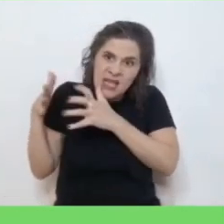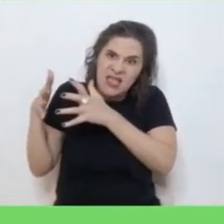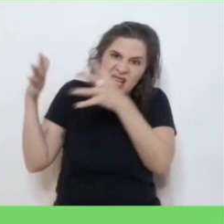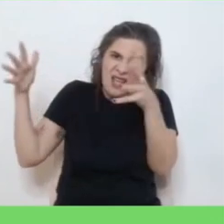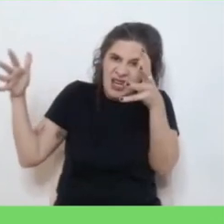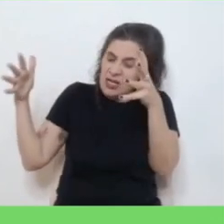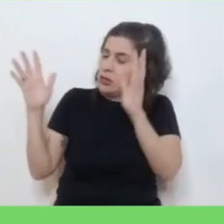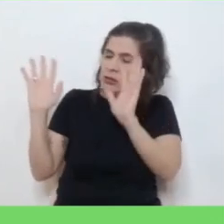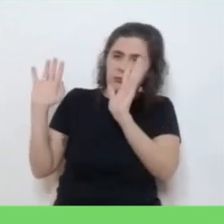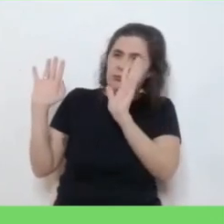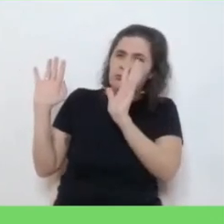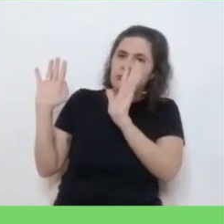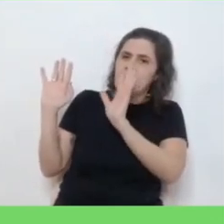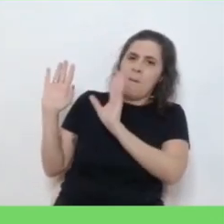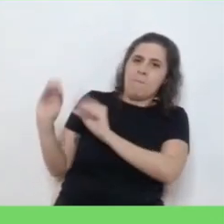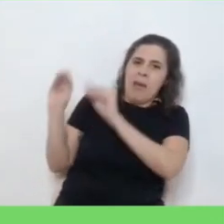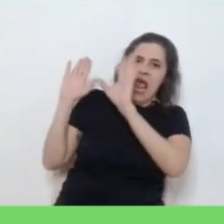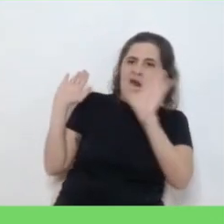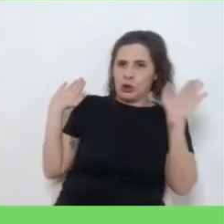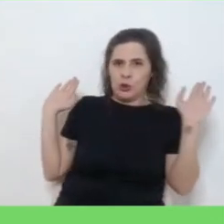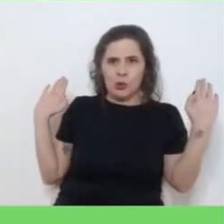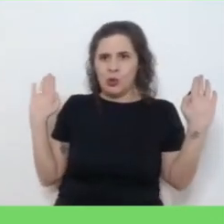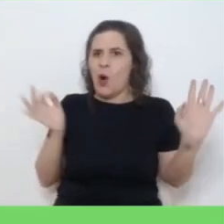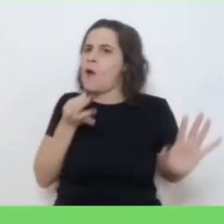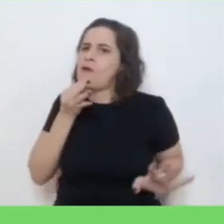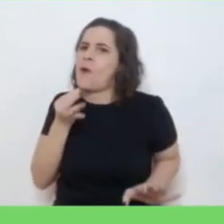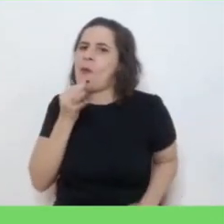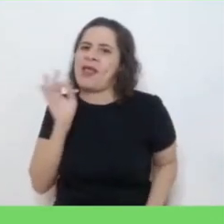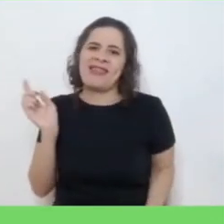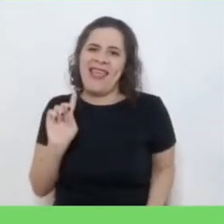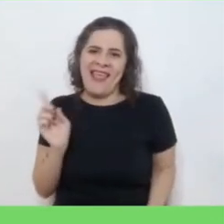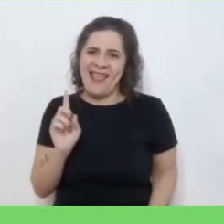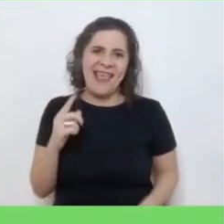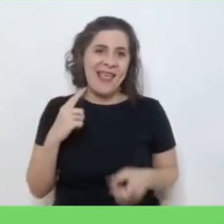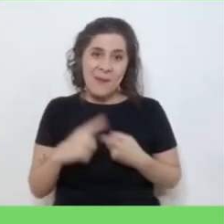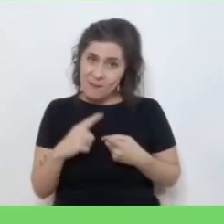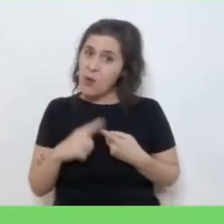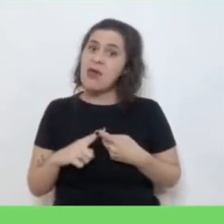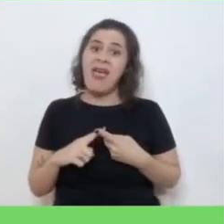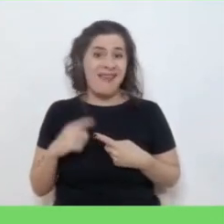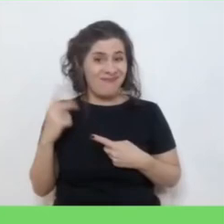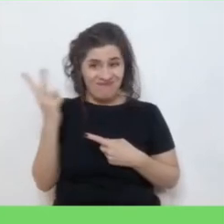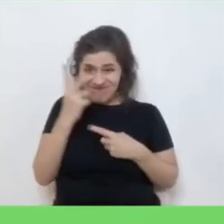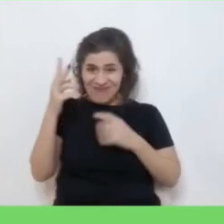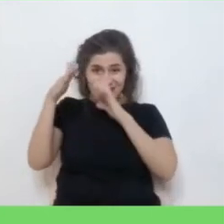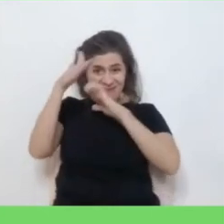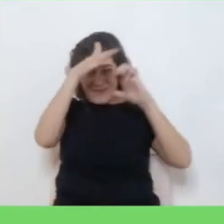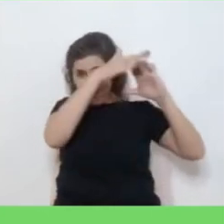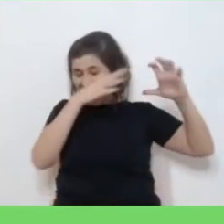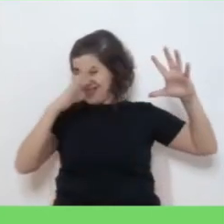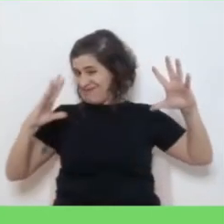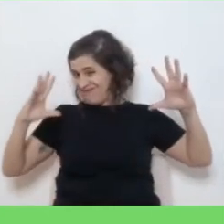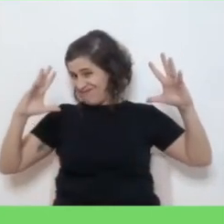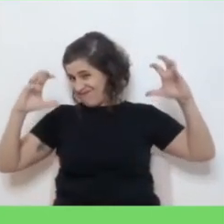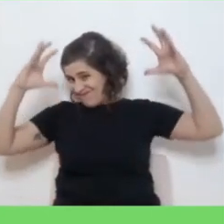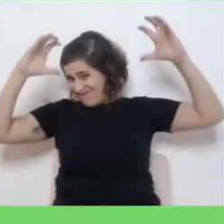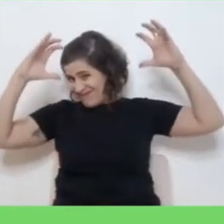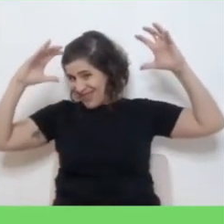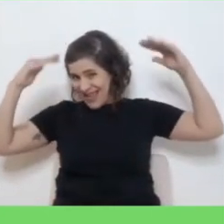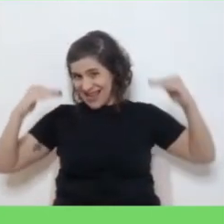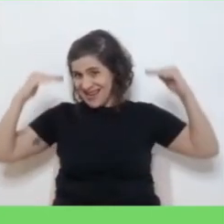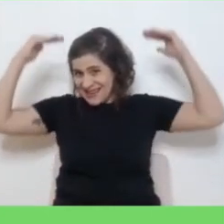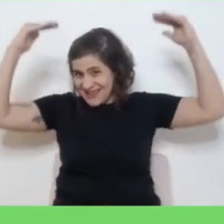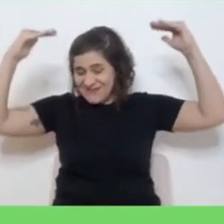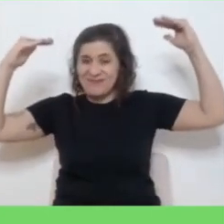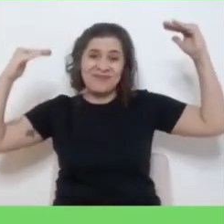eu nem ouso comentar muito, porque é uma briga de realmente cachorros muito grandes. A gente tá falando